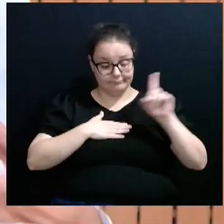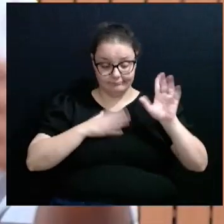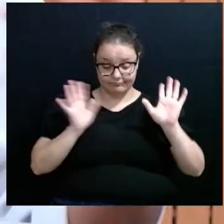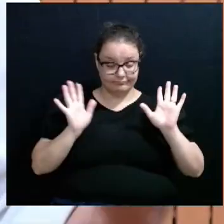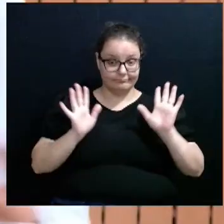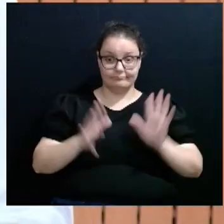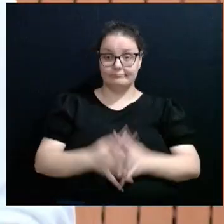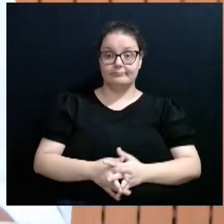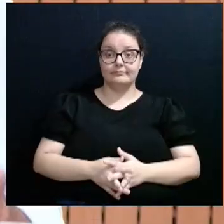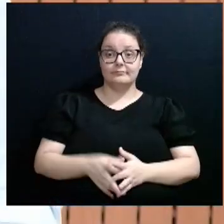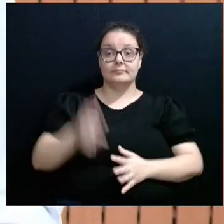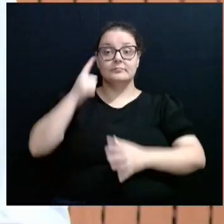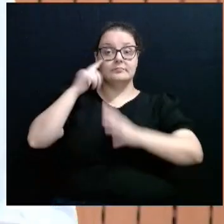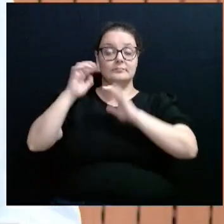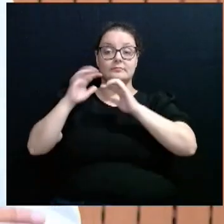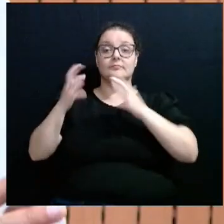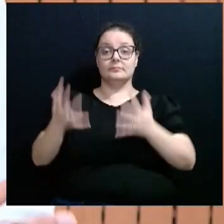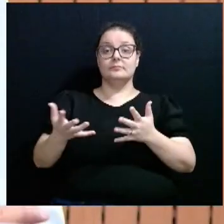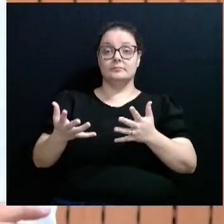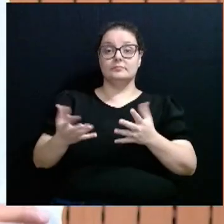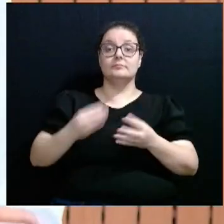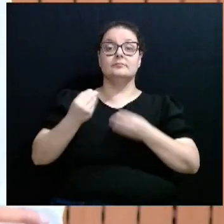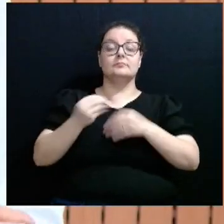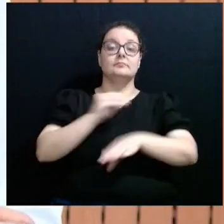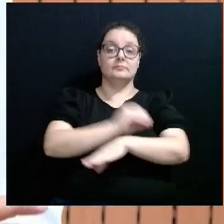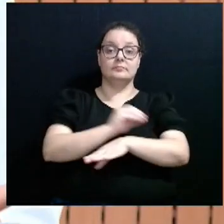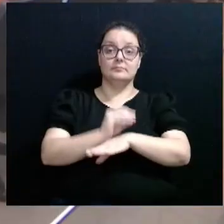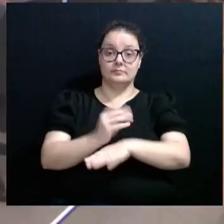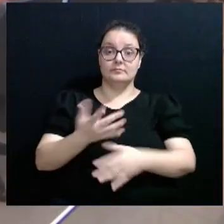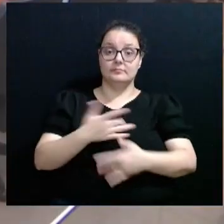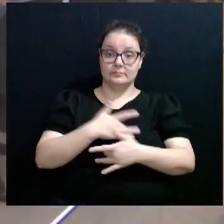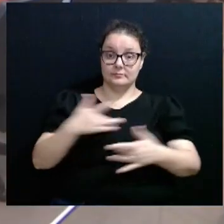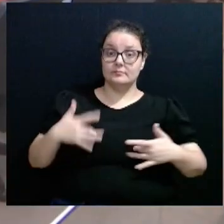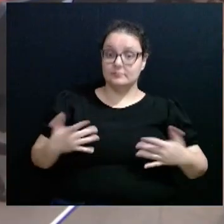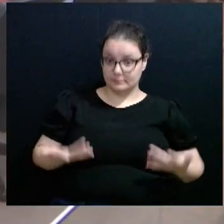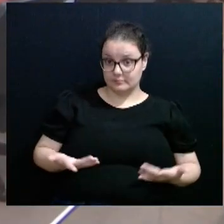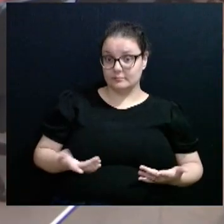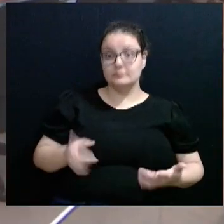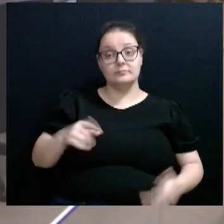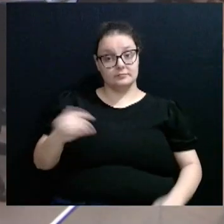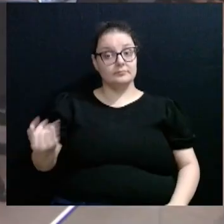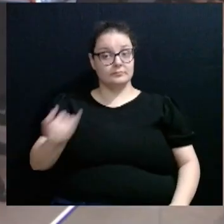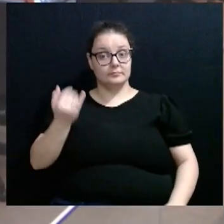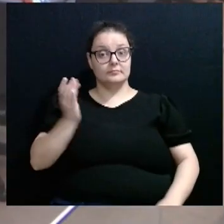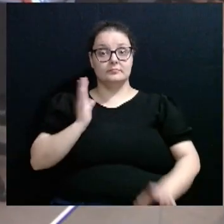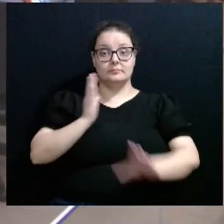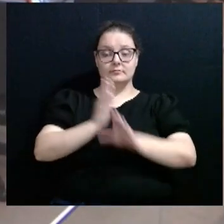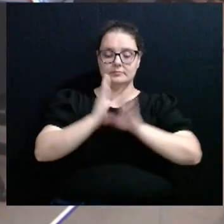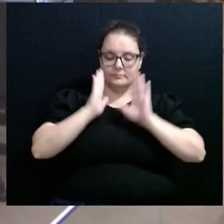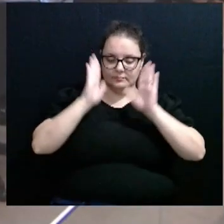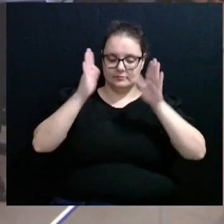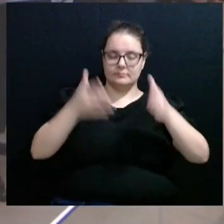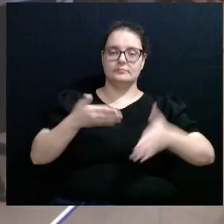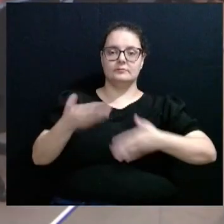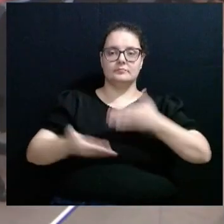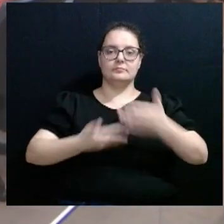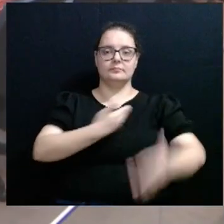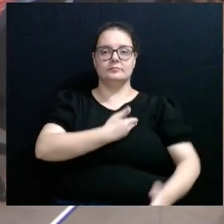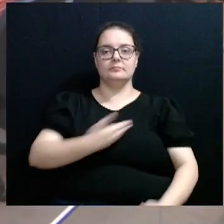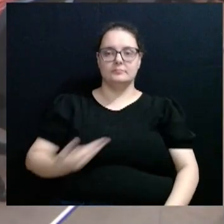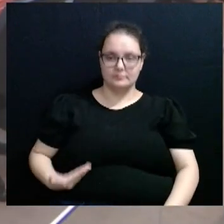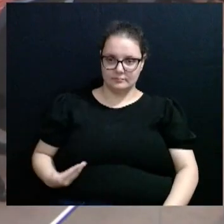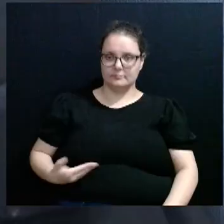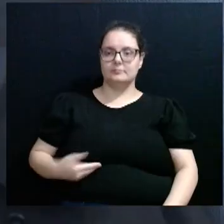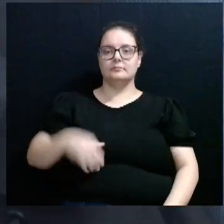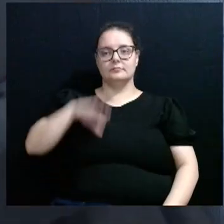refletir sobre isso e como a gente cuidar da nossa saúde mental, eu acho que é fundamental. O encontro foi voltado aos servidores do Legislativo e de outros órgãos